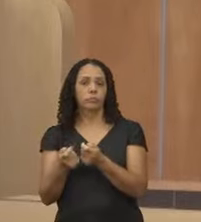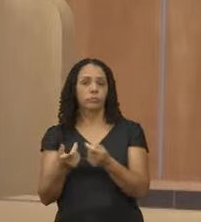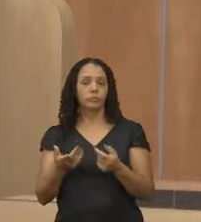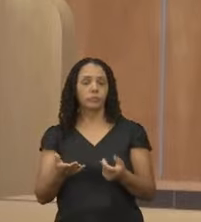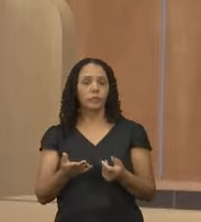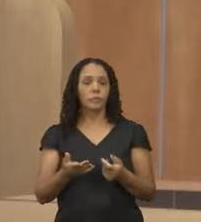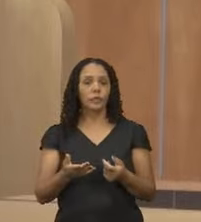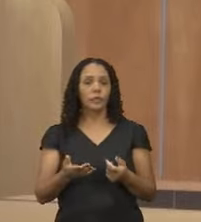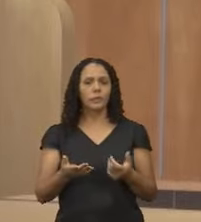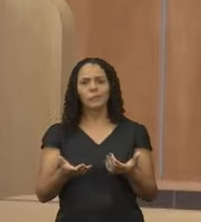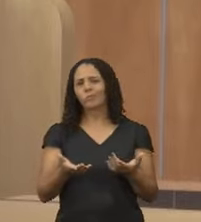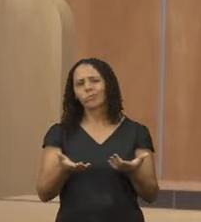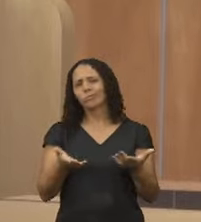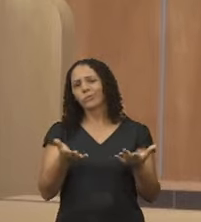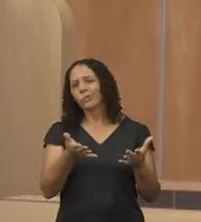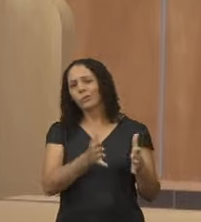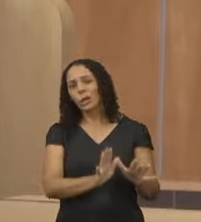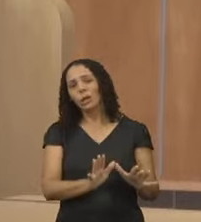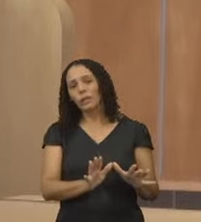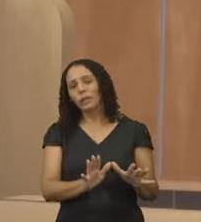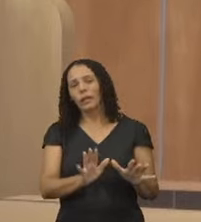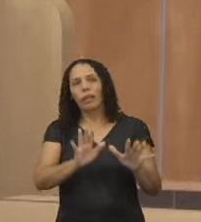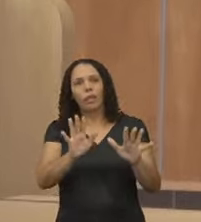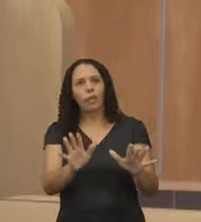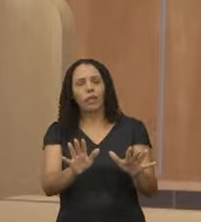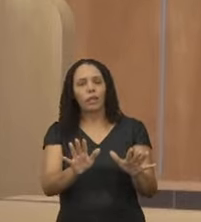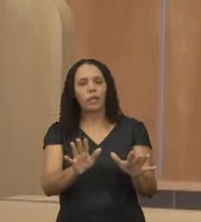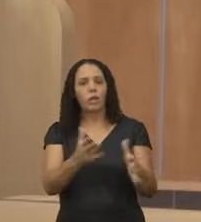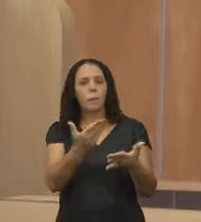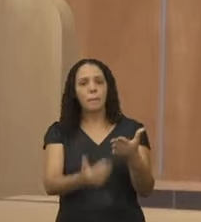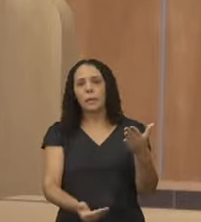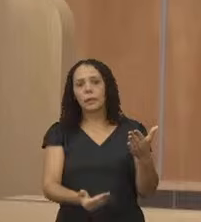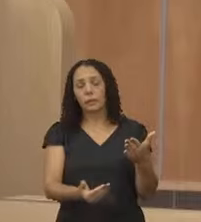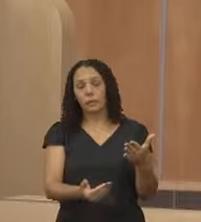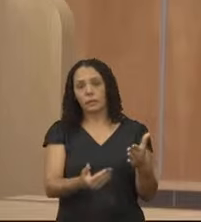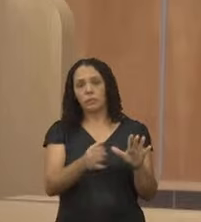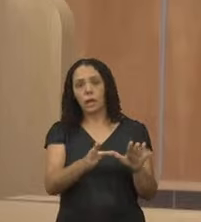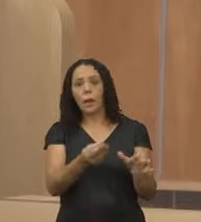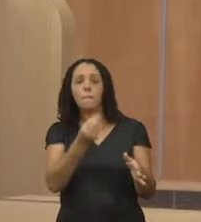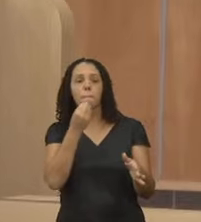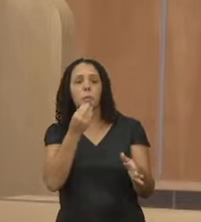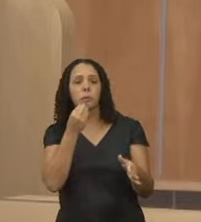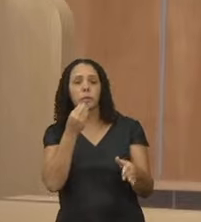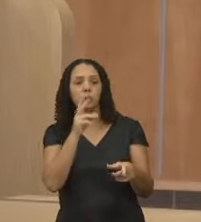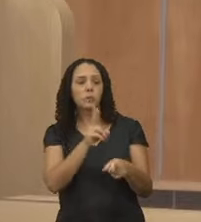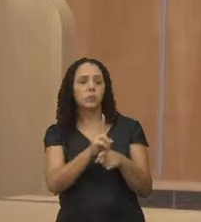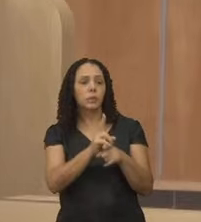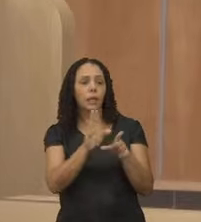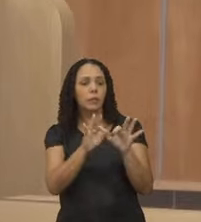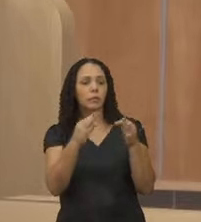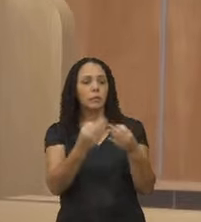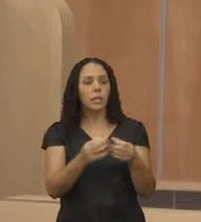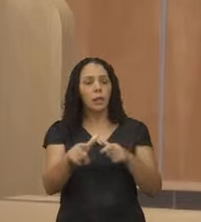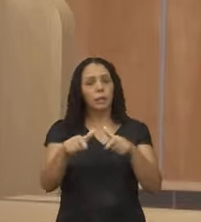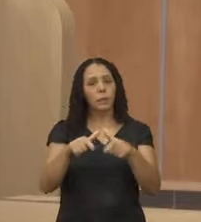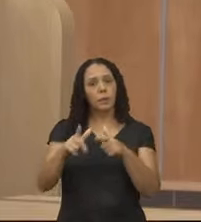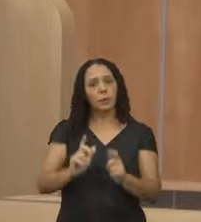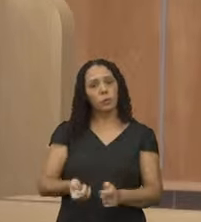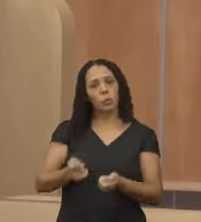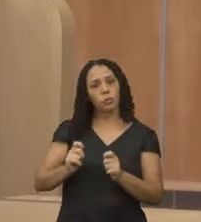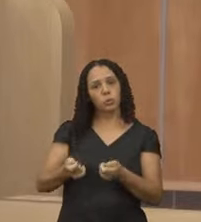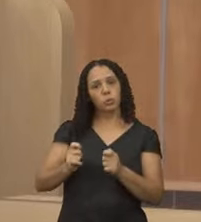A gente não quer descartar a possibilidade das pessoas sustentarem suas famílias através das carroças,